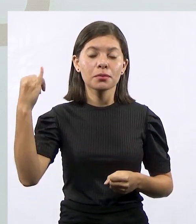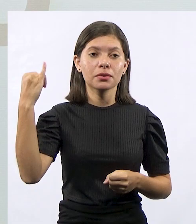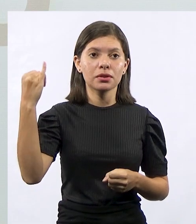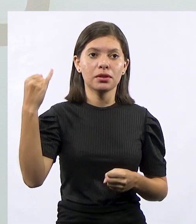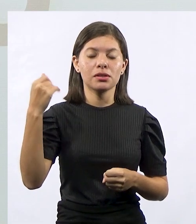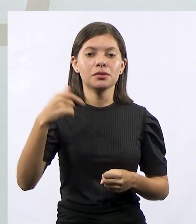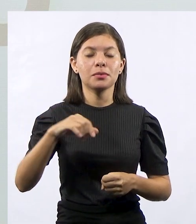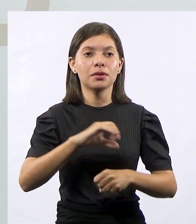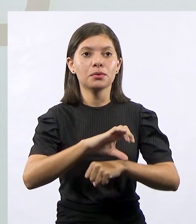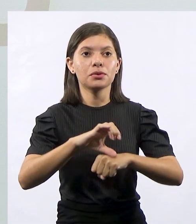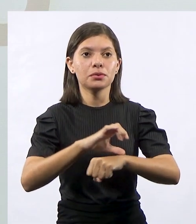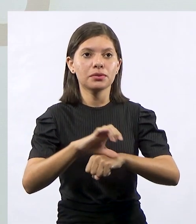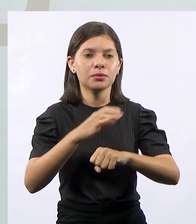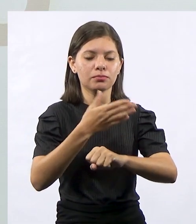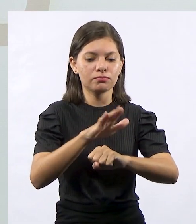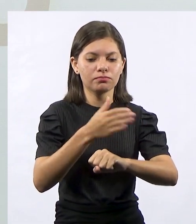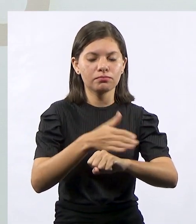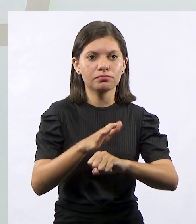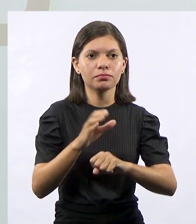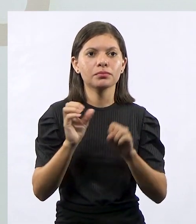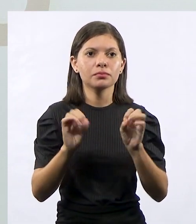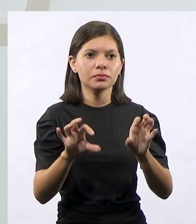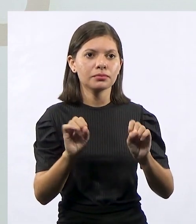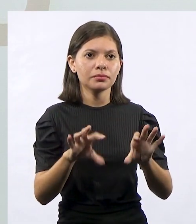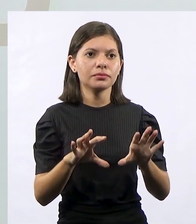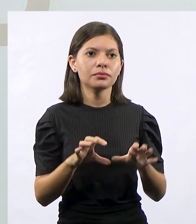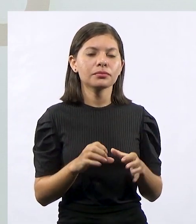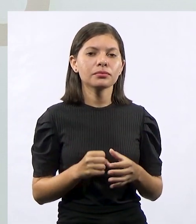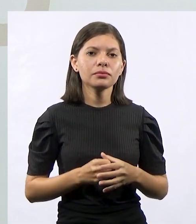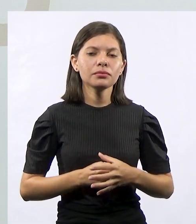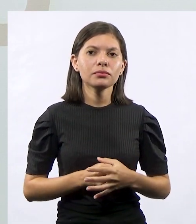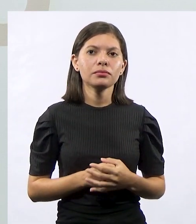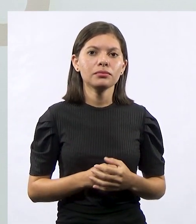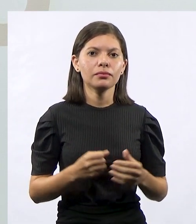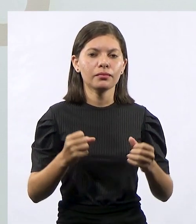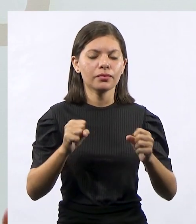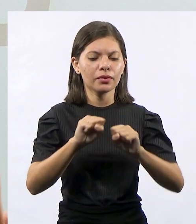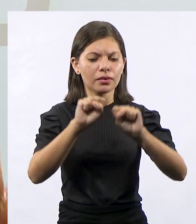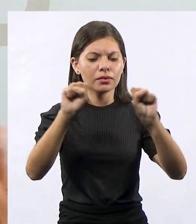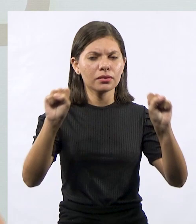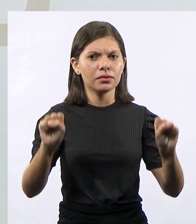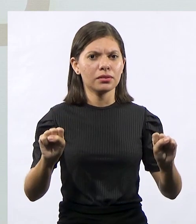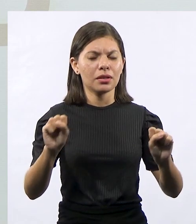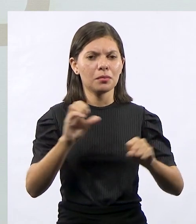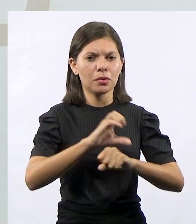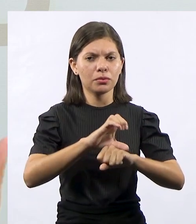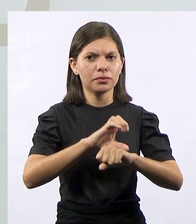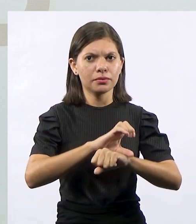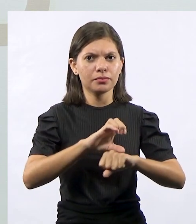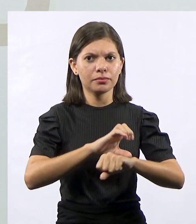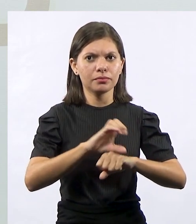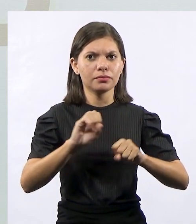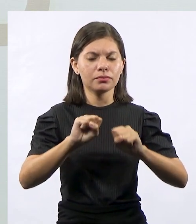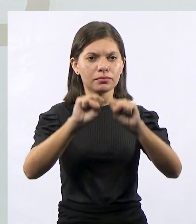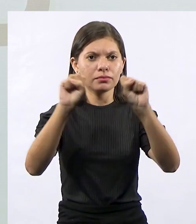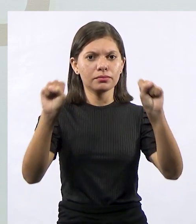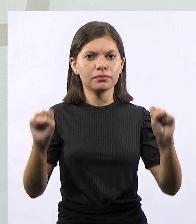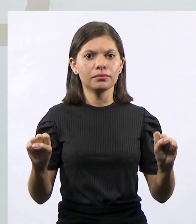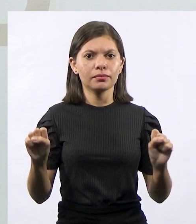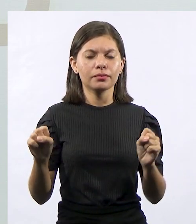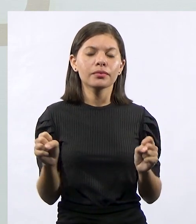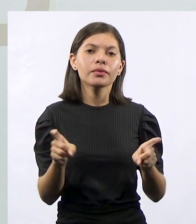para a constituição de toda a prática educativa, tanto com relação ao sistema, à constituição do